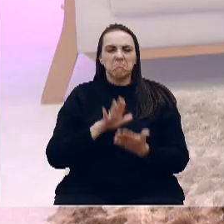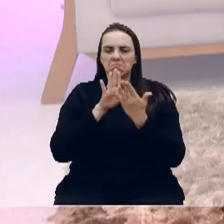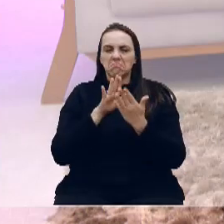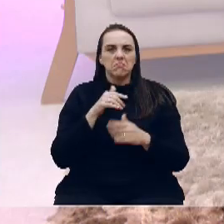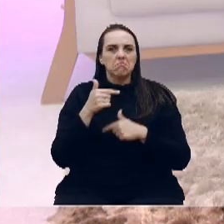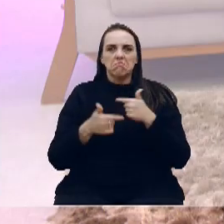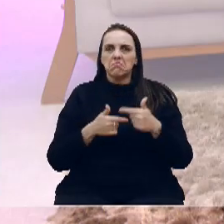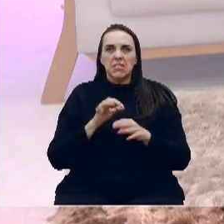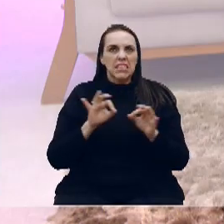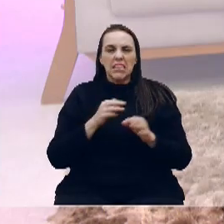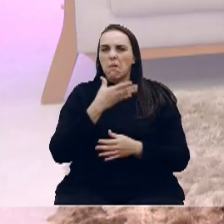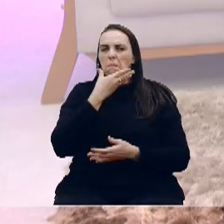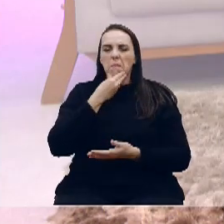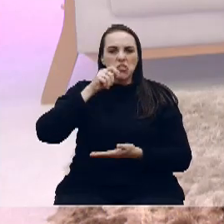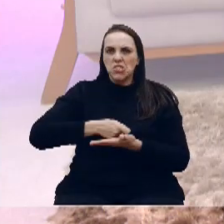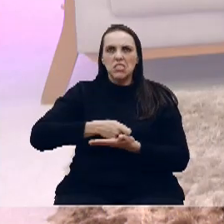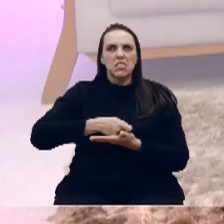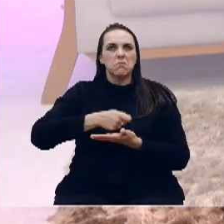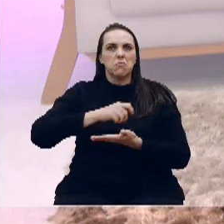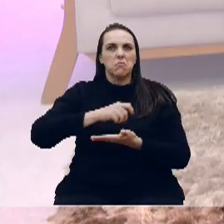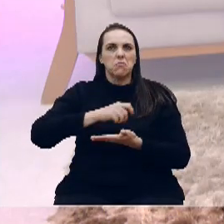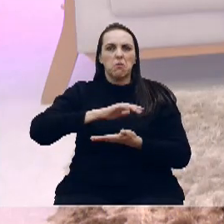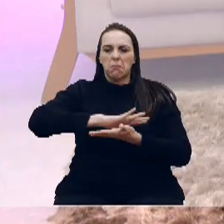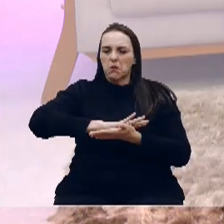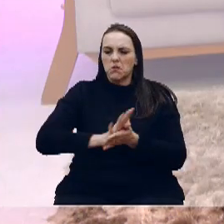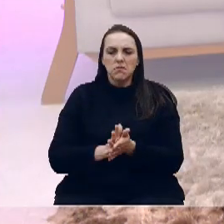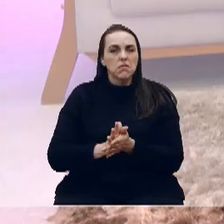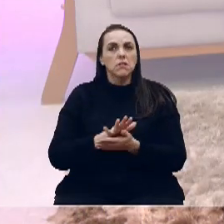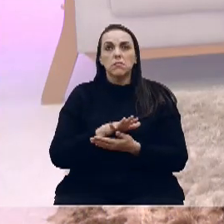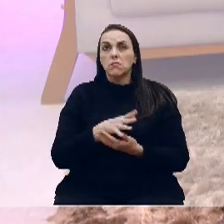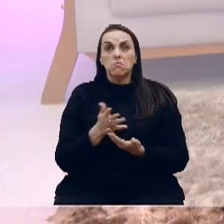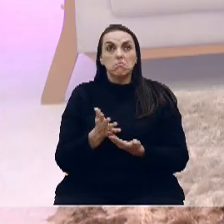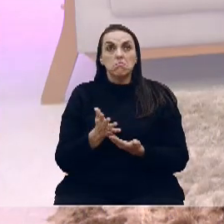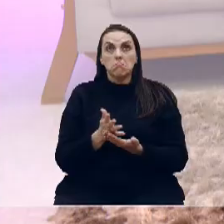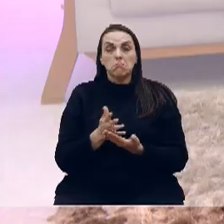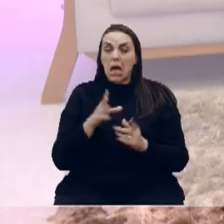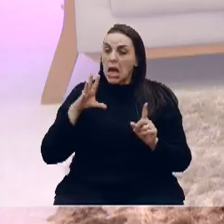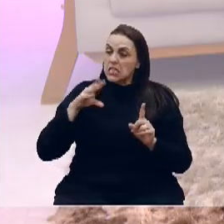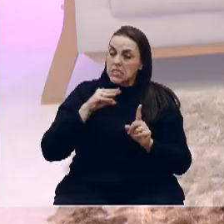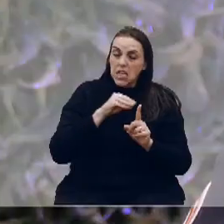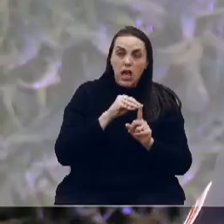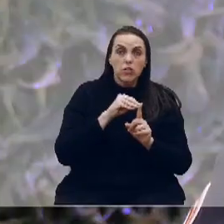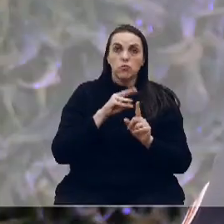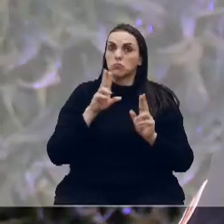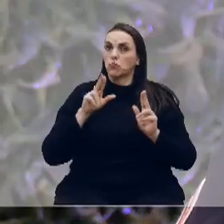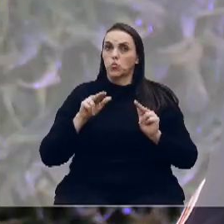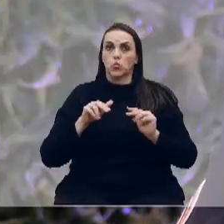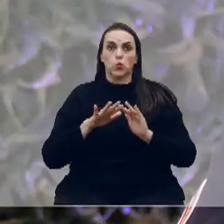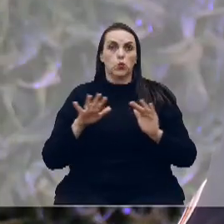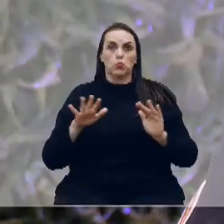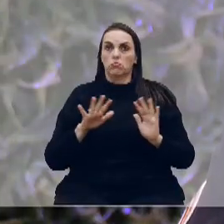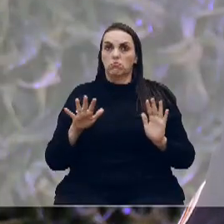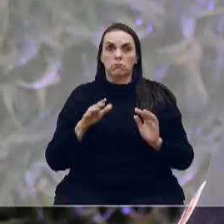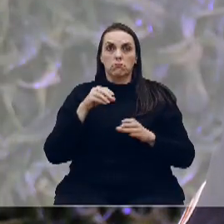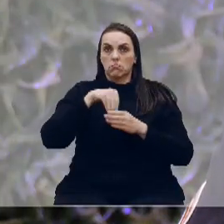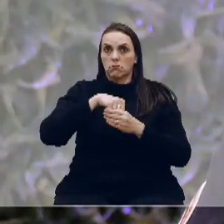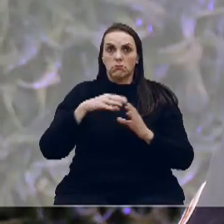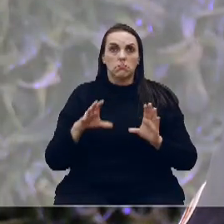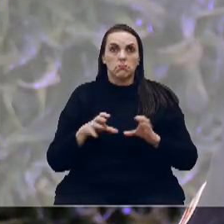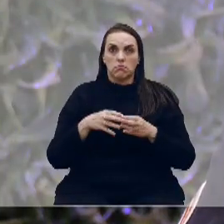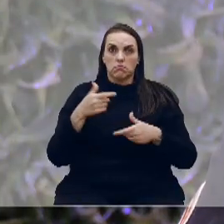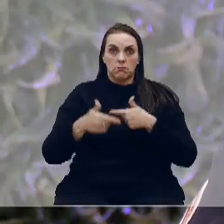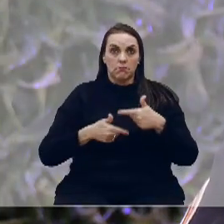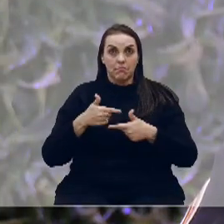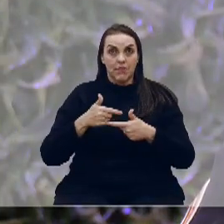enfrento machismo ou preconceito, ou assédio, essas coisas dentro do meu grupo de trabalho. Diferente já é